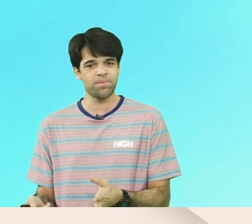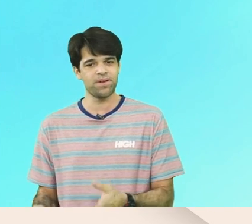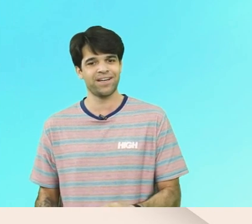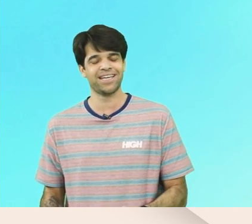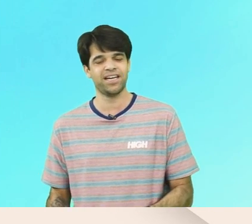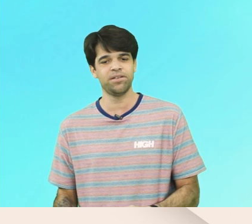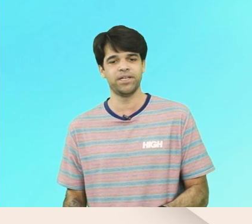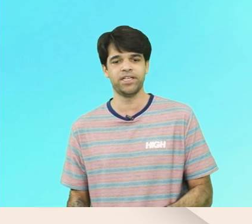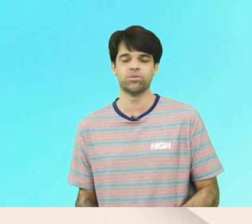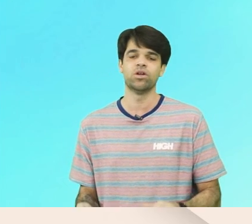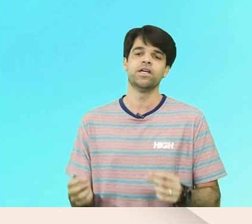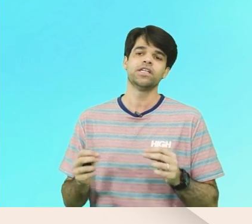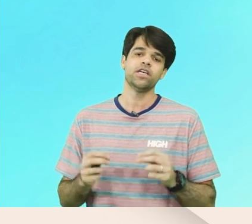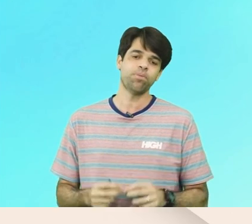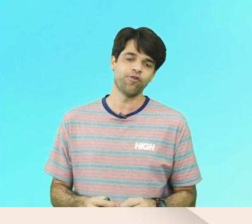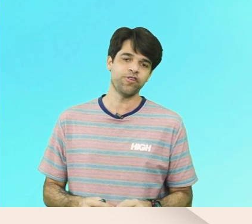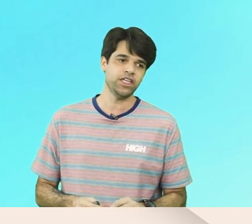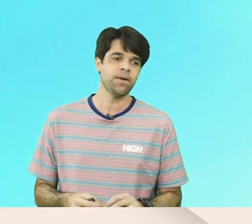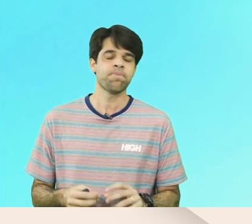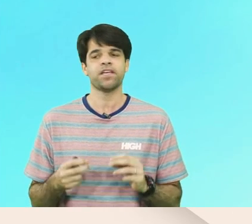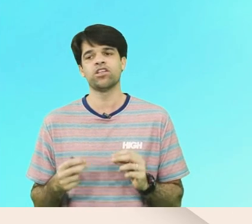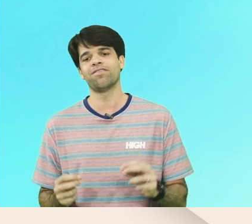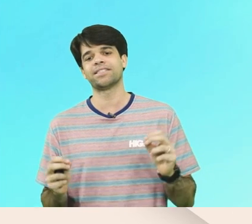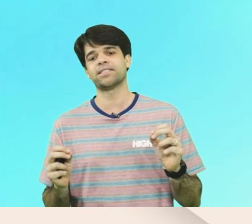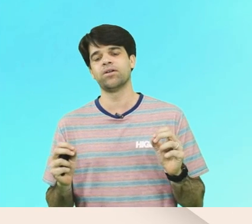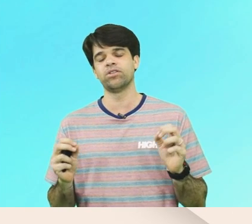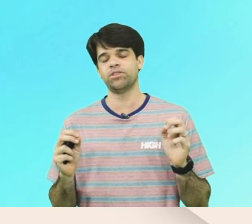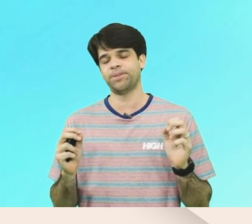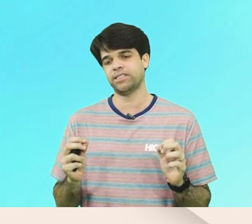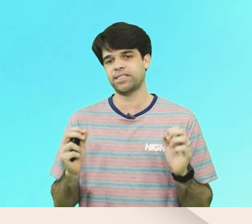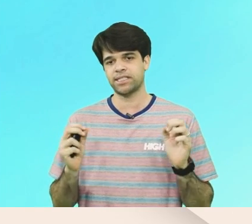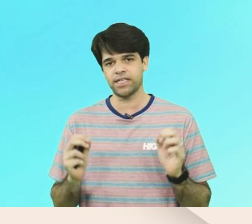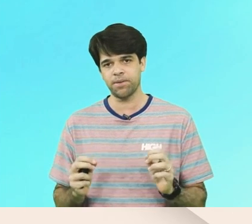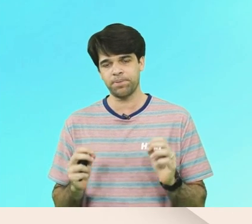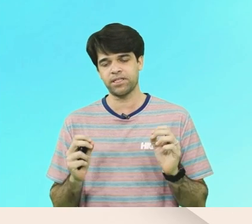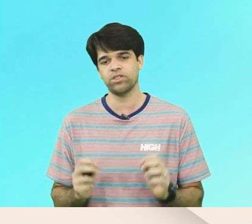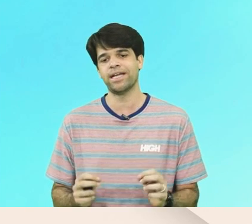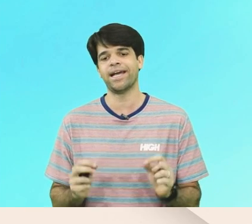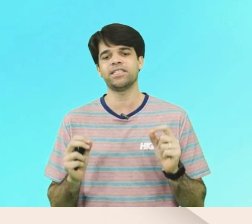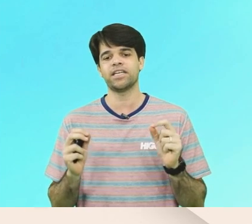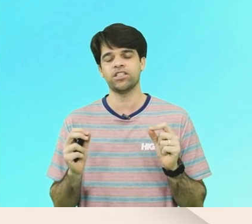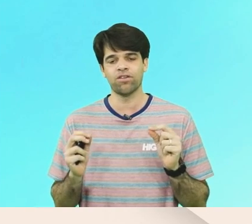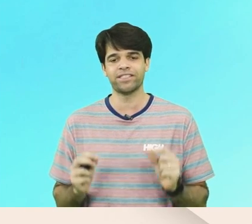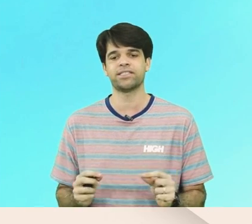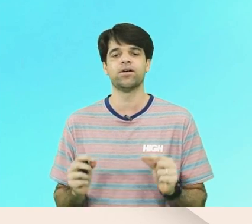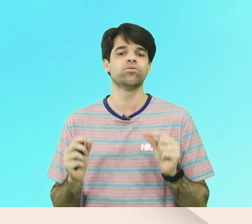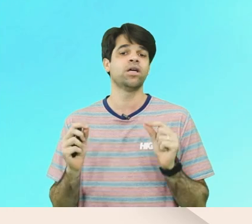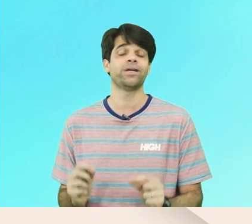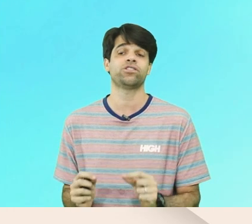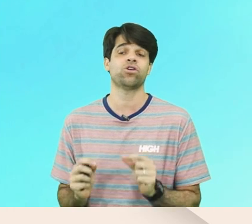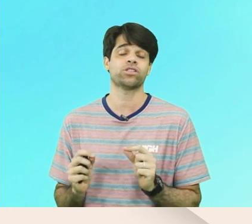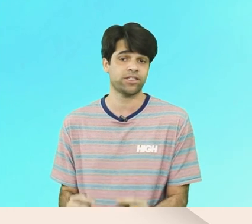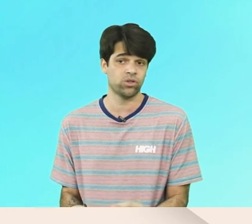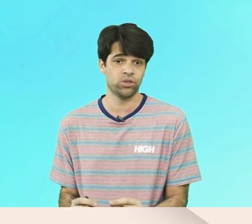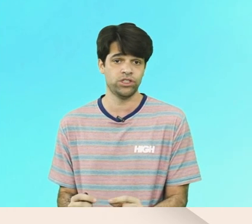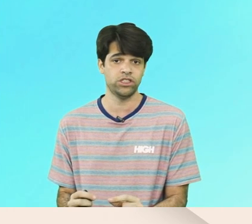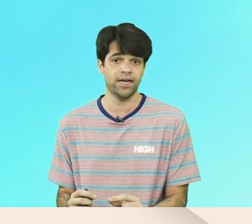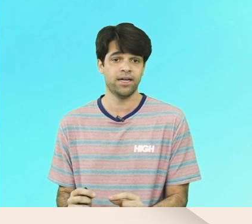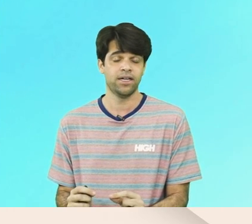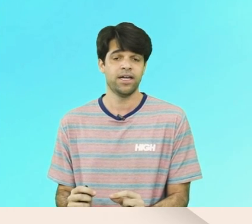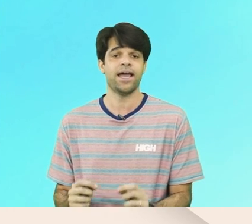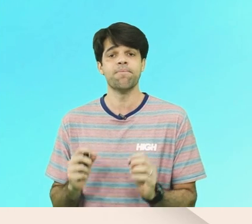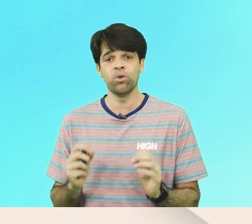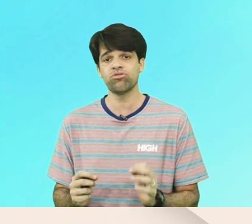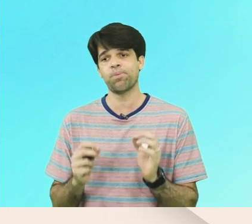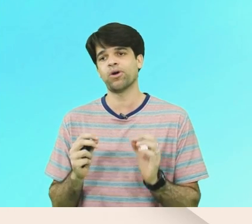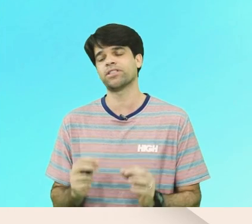ajuste, se o caminho é aquele ali mesmo. E por fim, inovação, a gente precisa sempre ter uma ideia de que inovação não é só